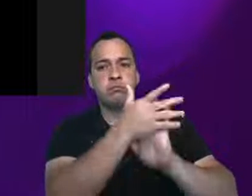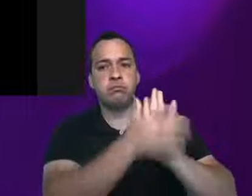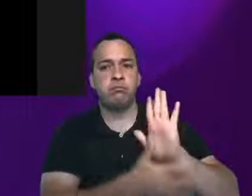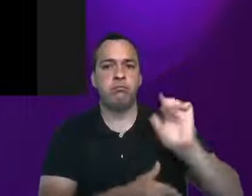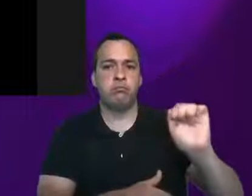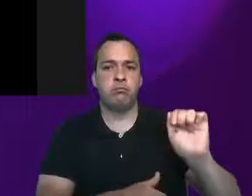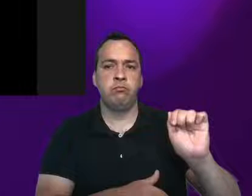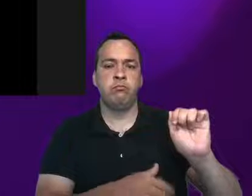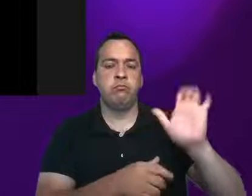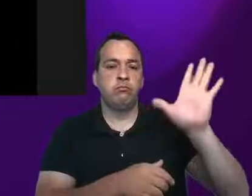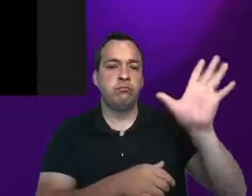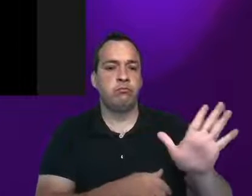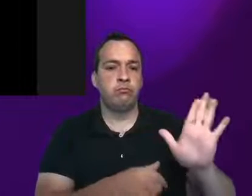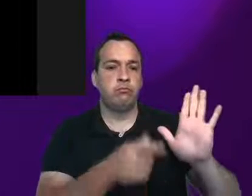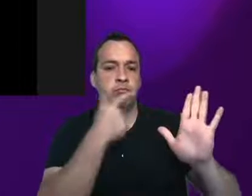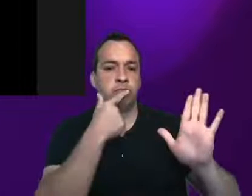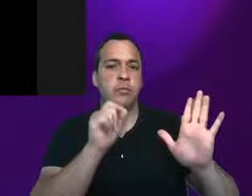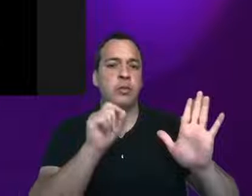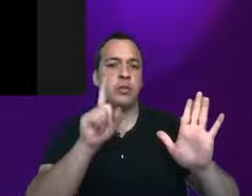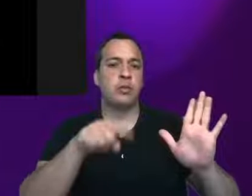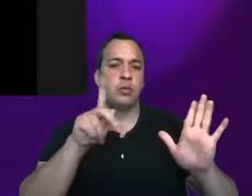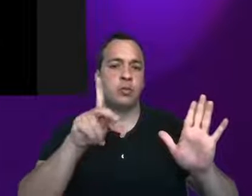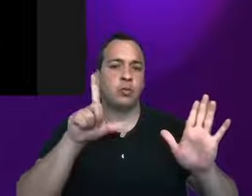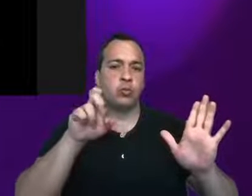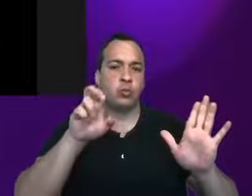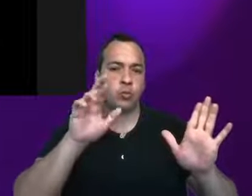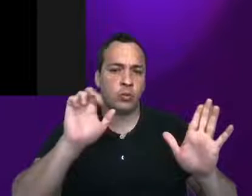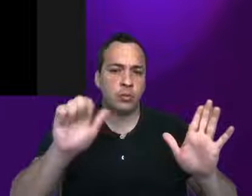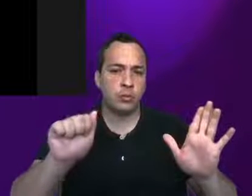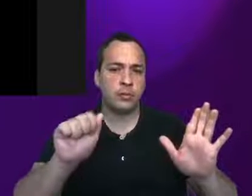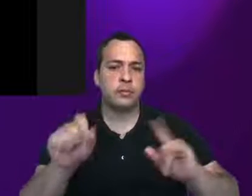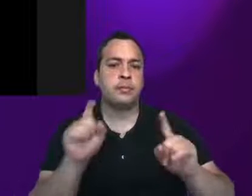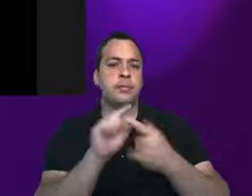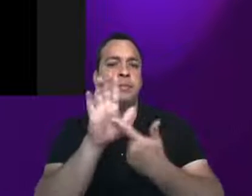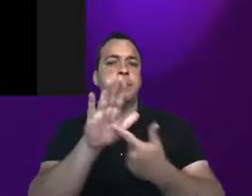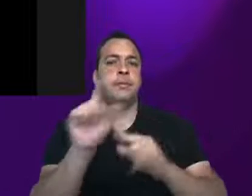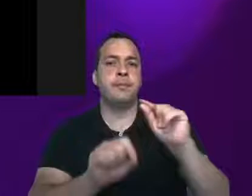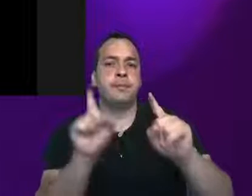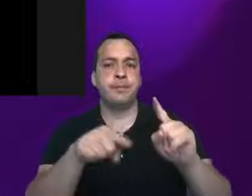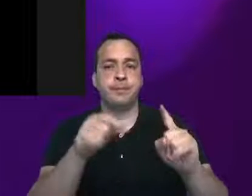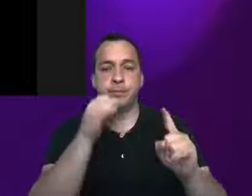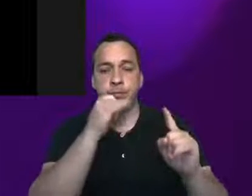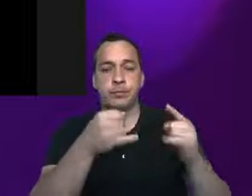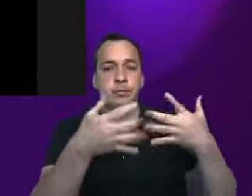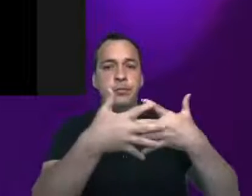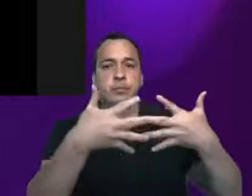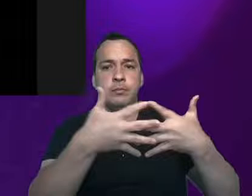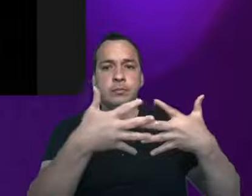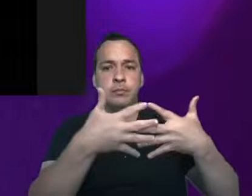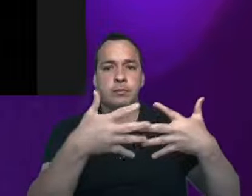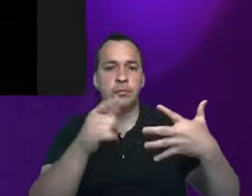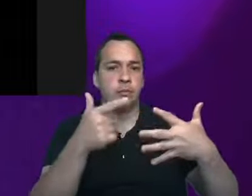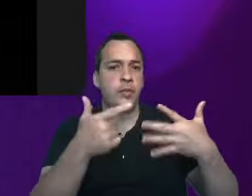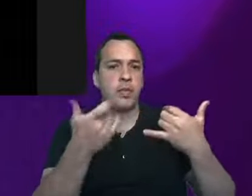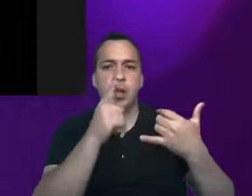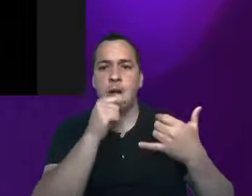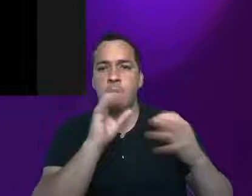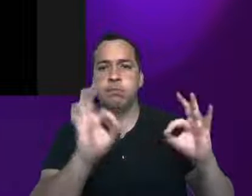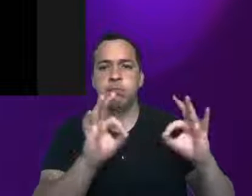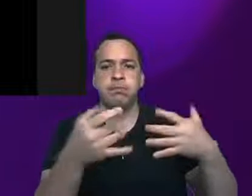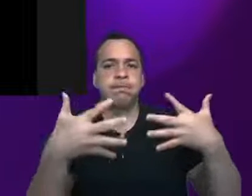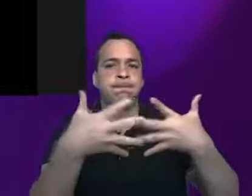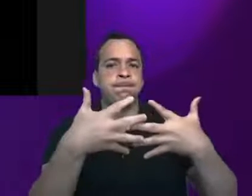onde eu tenho uma pleura que ela reverbera, como o tecido está aerado, não tem líquido no